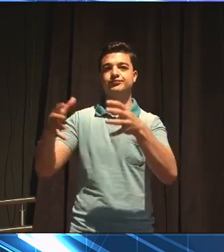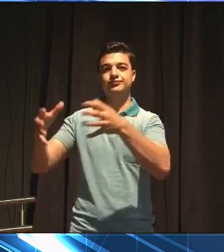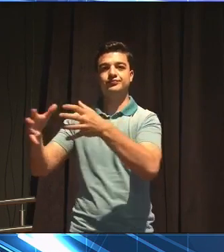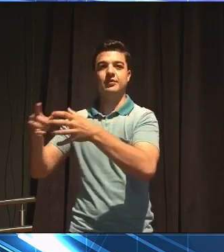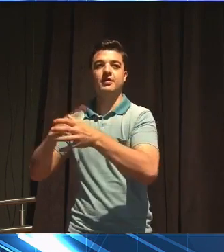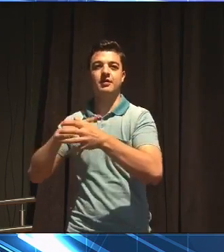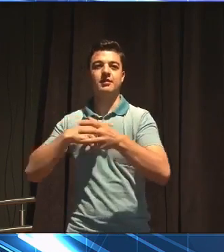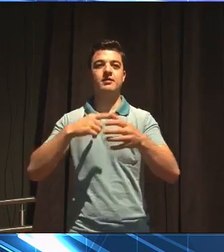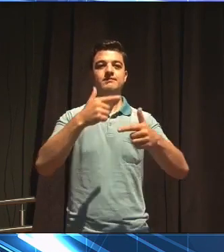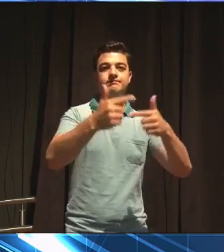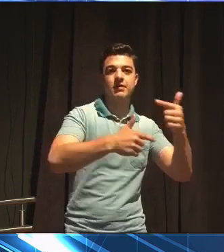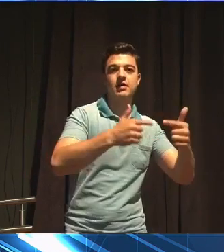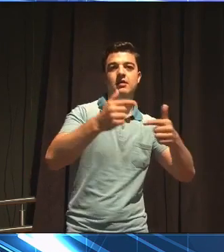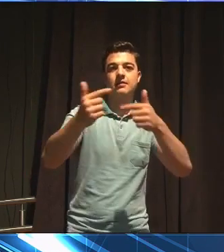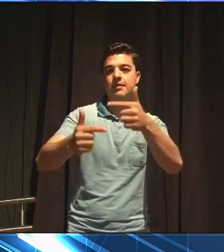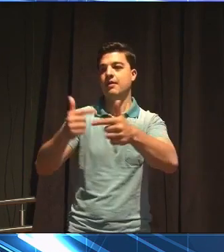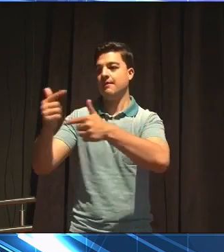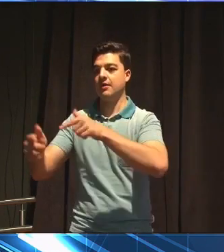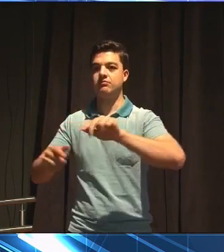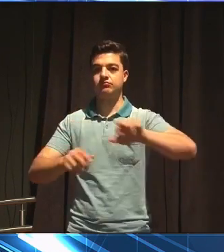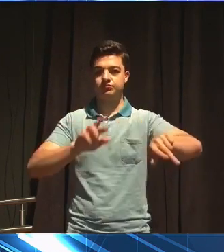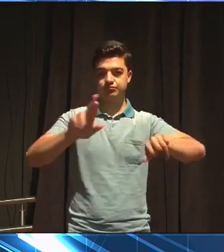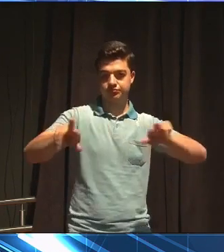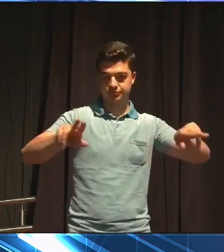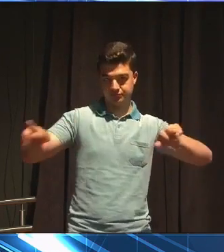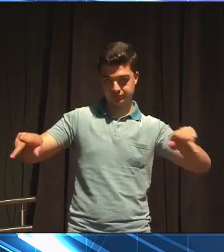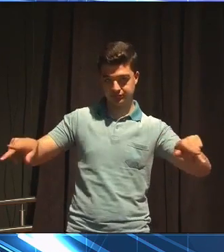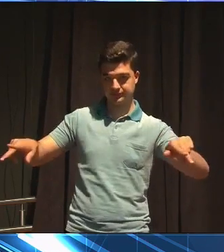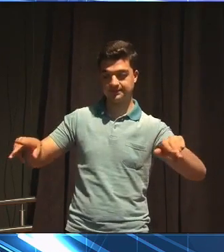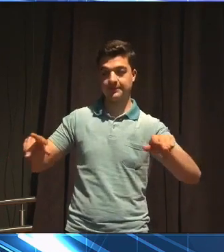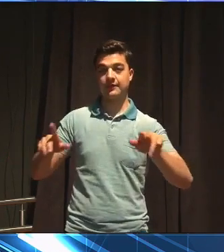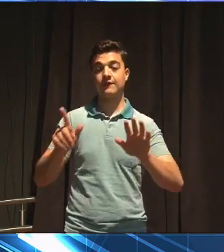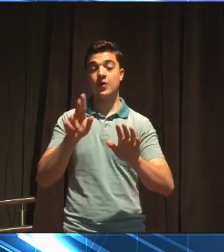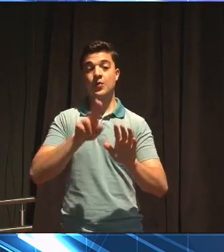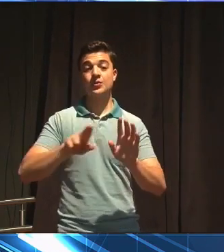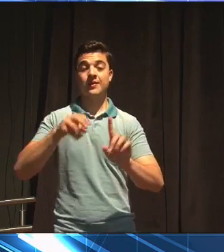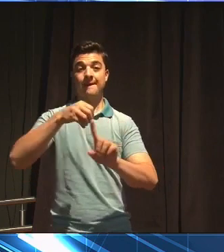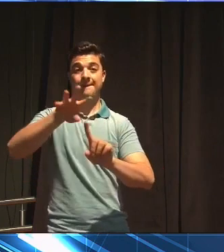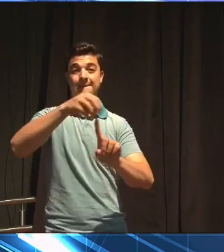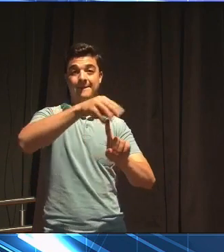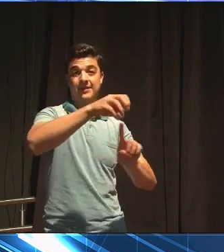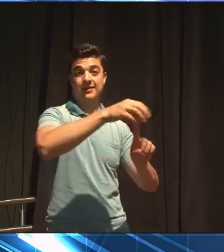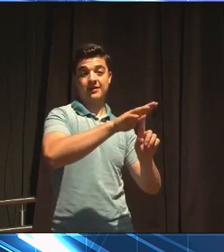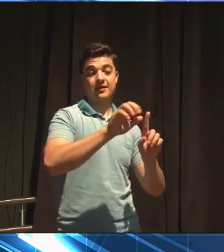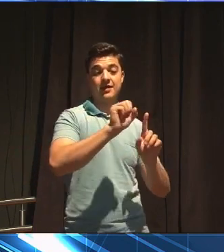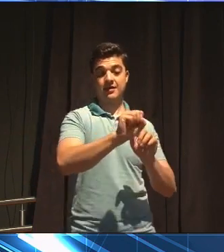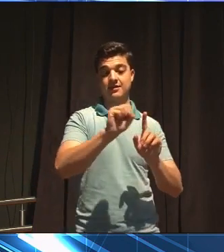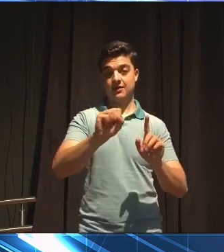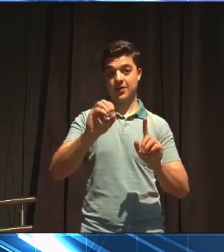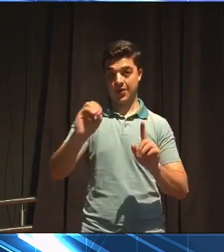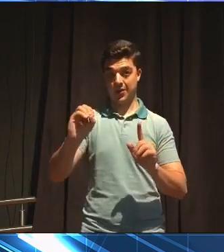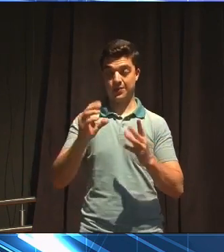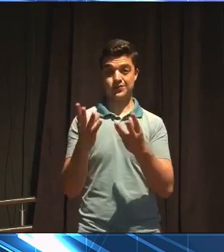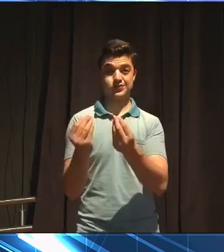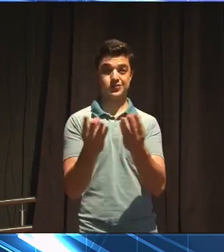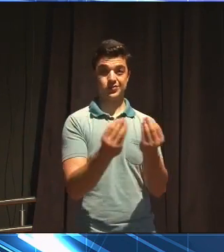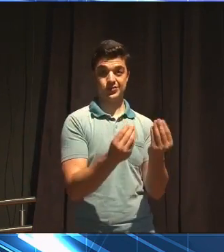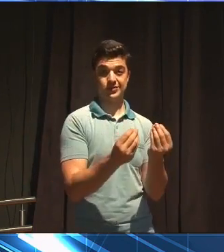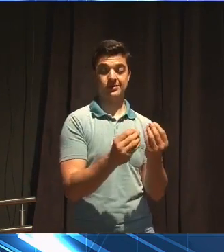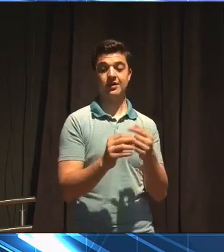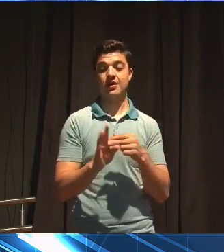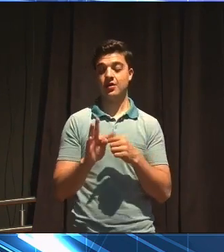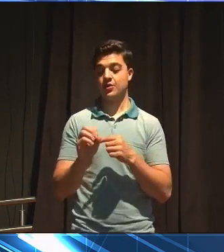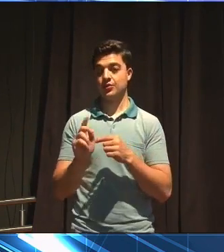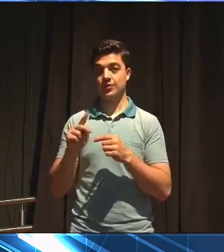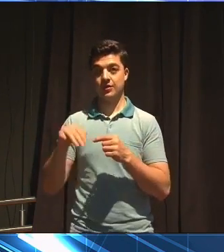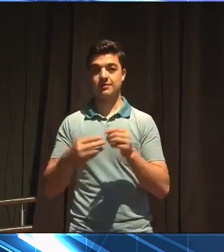que consomem as minhas informações através de APIs, o SSO vai gerar token para cada um dos meus parceiros